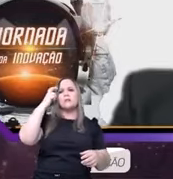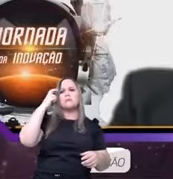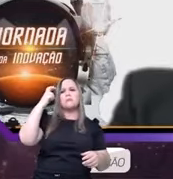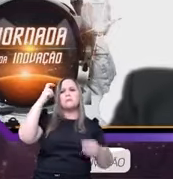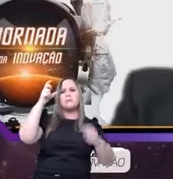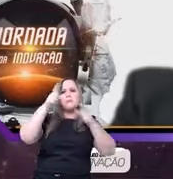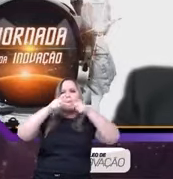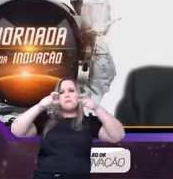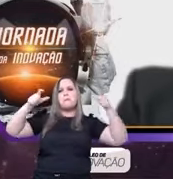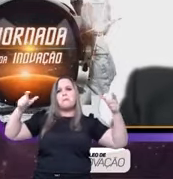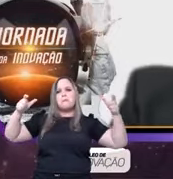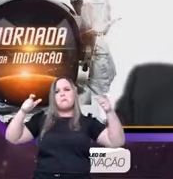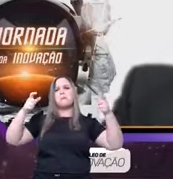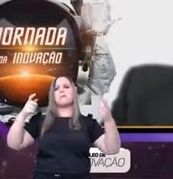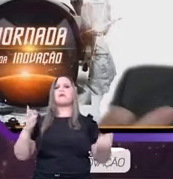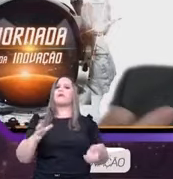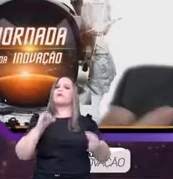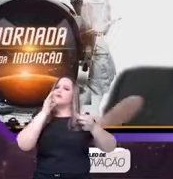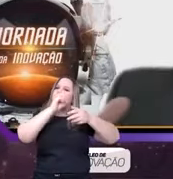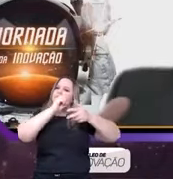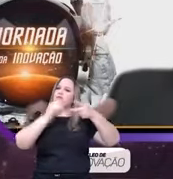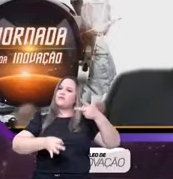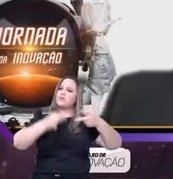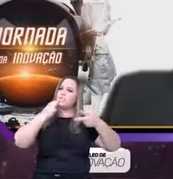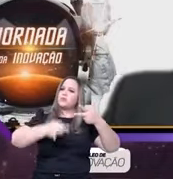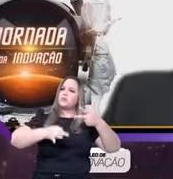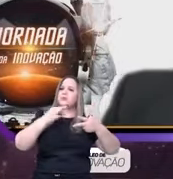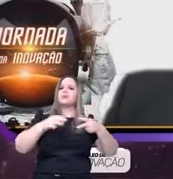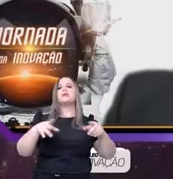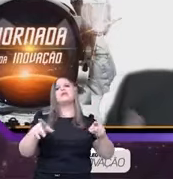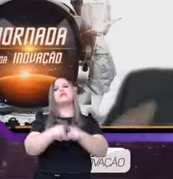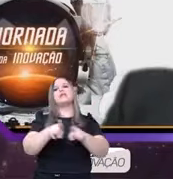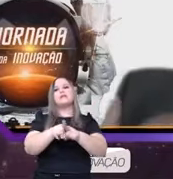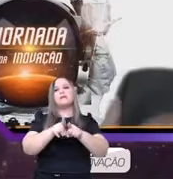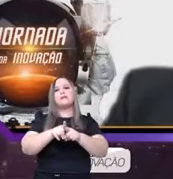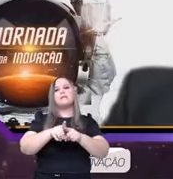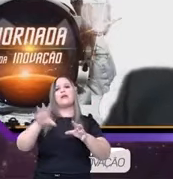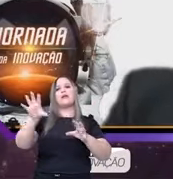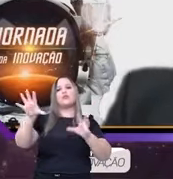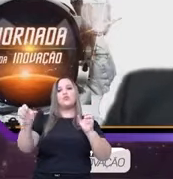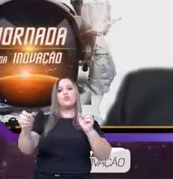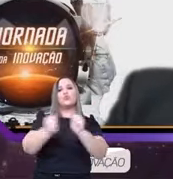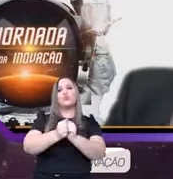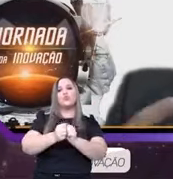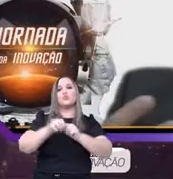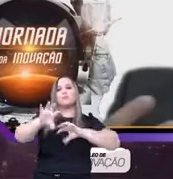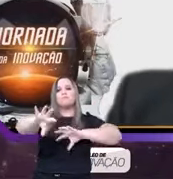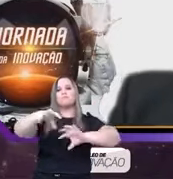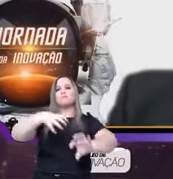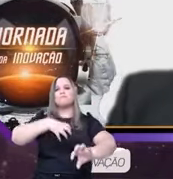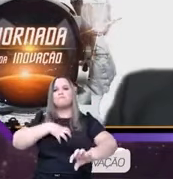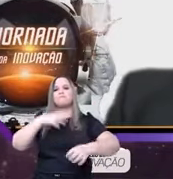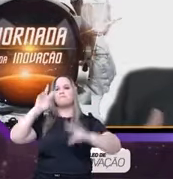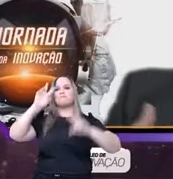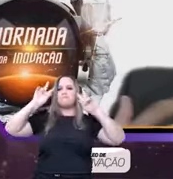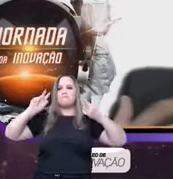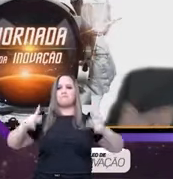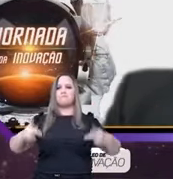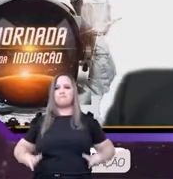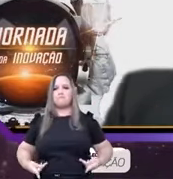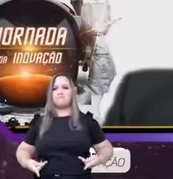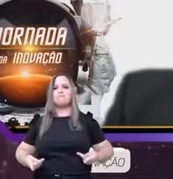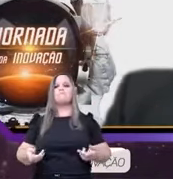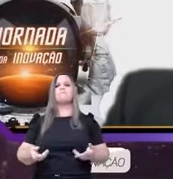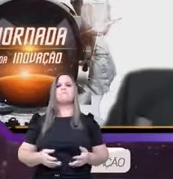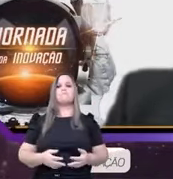aumentada para o judiciário, e trazer o lado humano, dar capacidade para o órgão ter